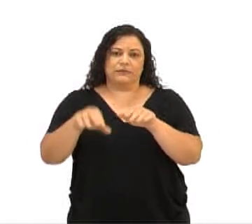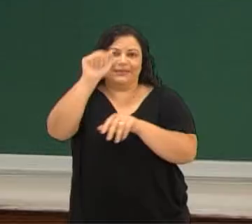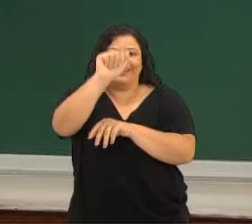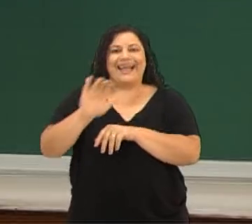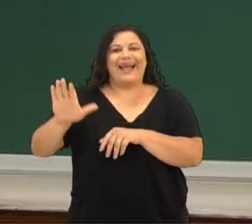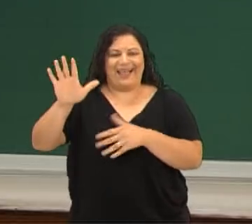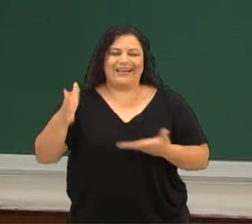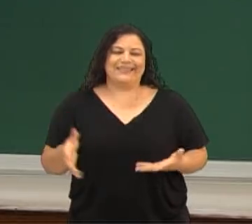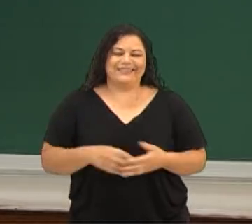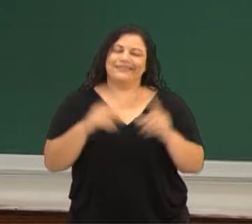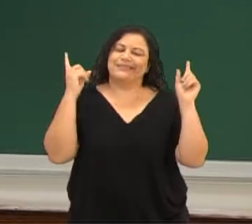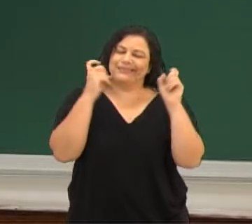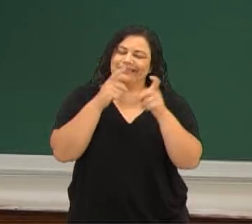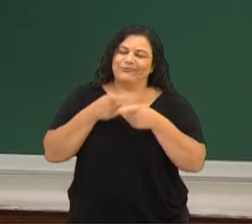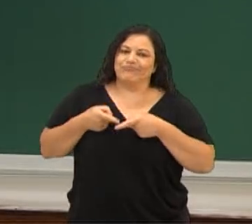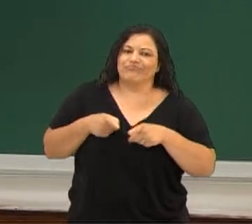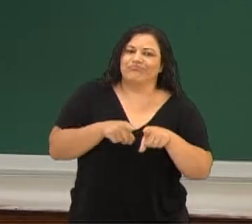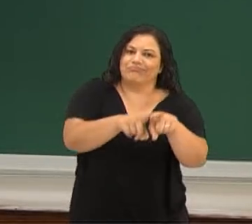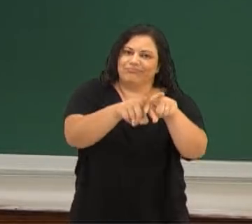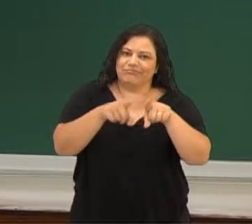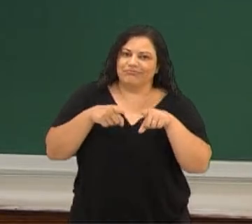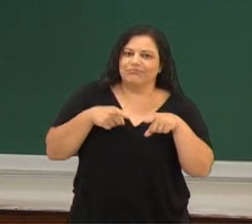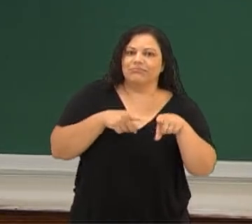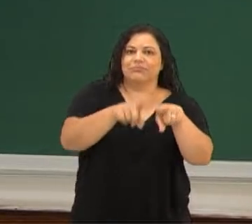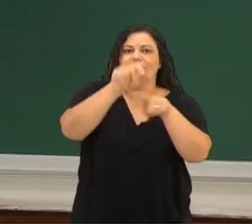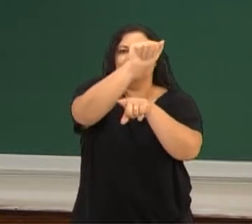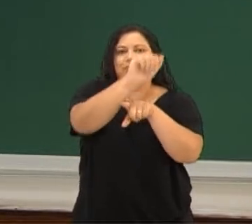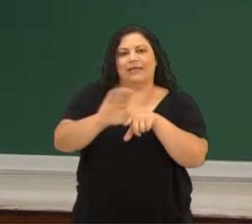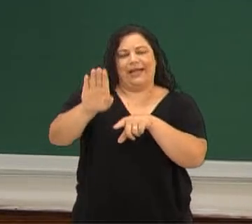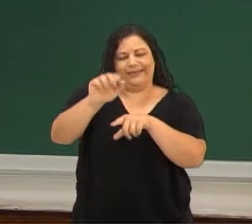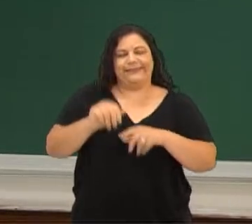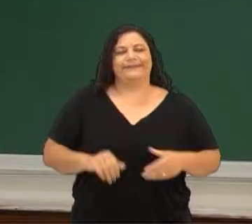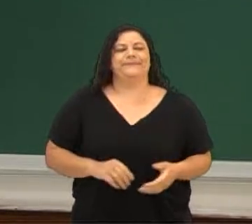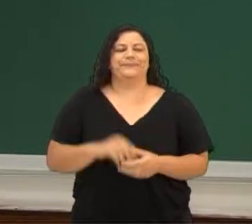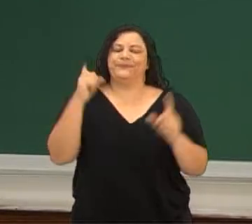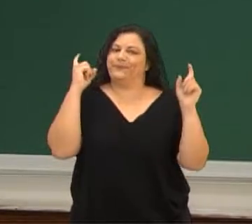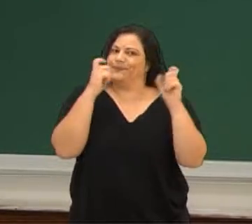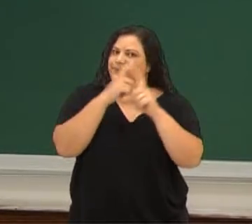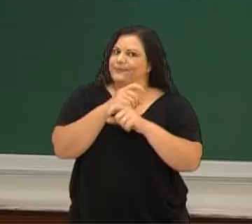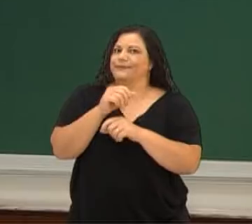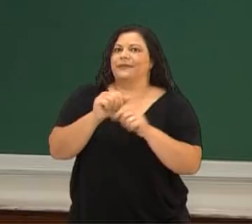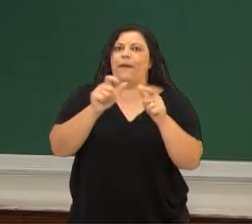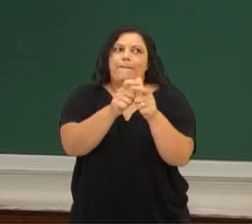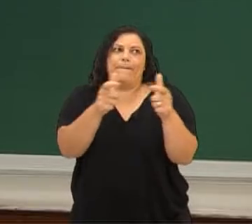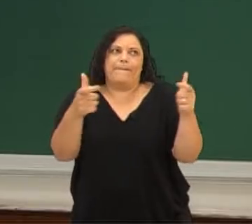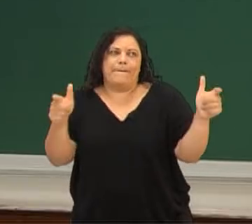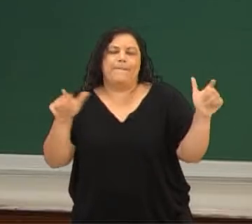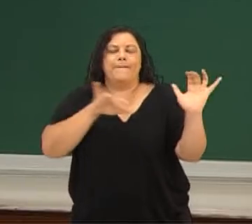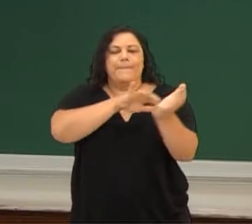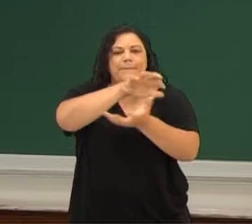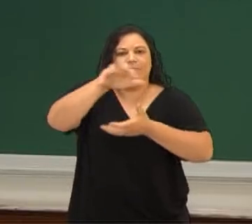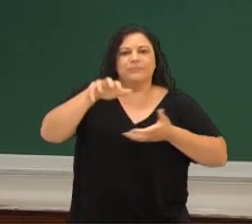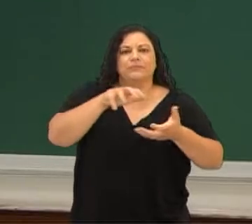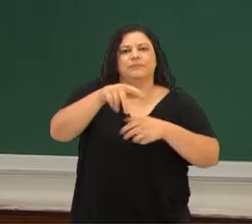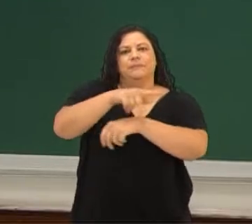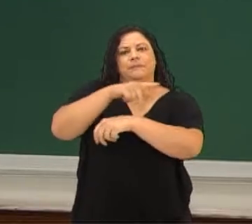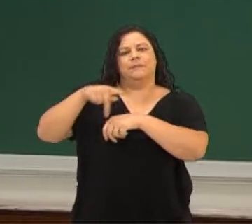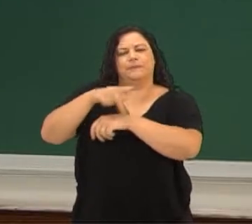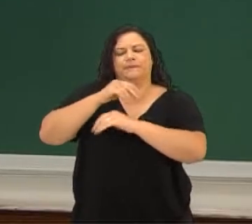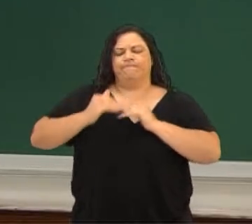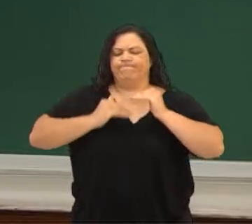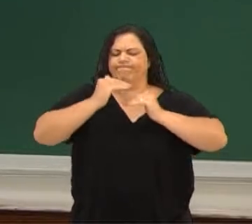também competir com o PIB aí da Ásia, que é o maior continente do mundo e tem países